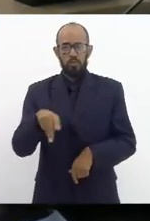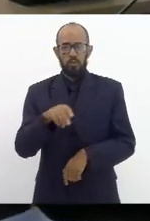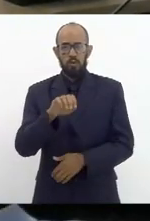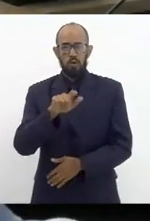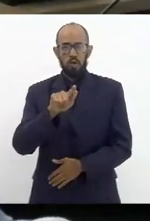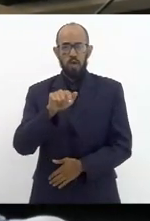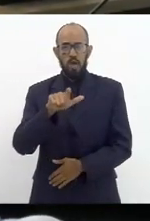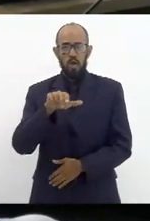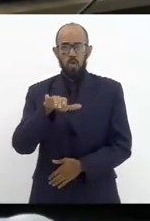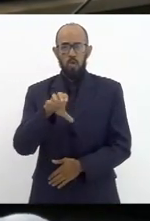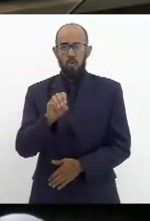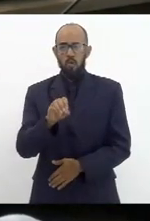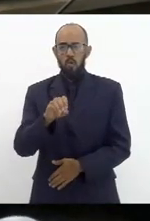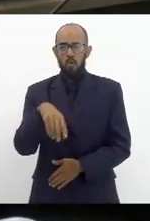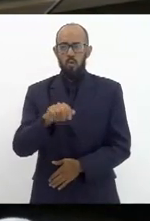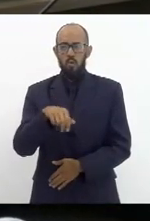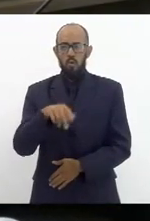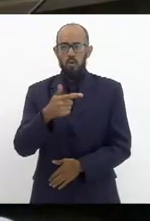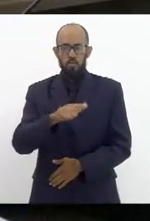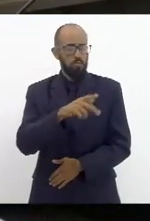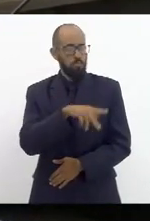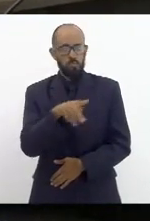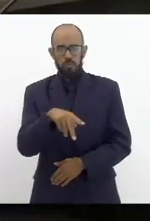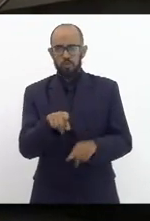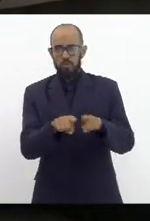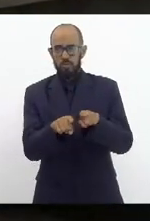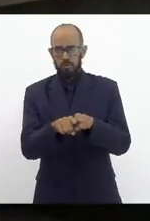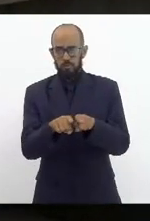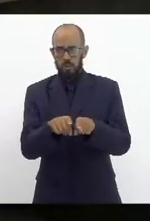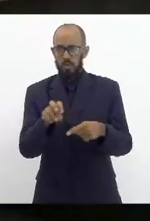outro também, professor, que está ali sentado. Obrigado pela presença.